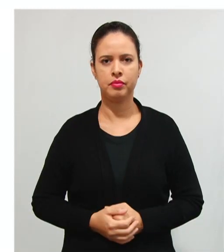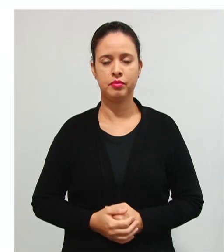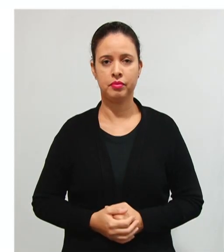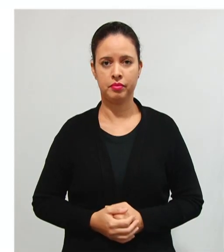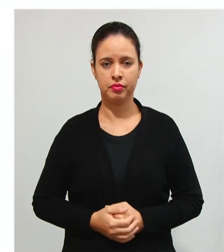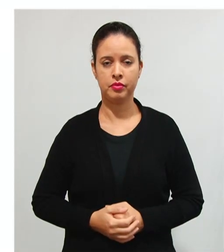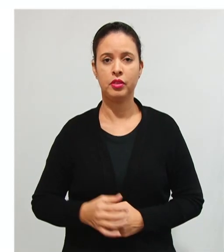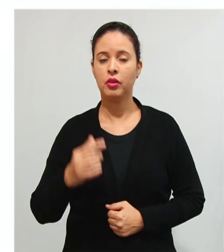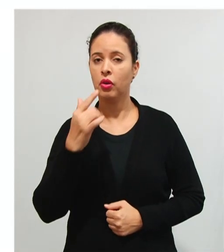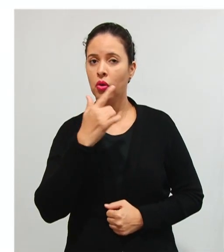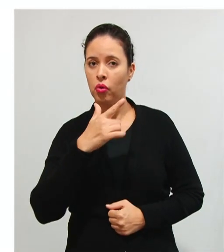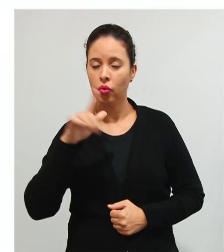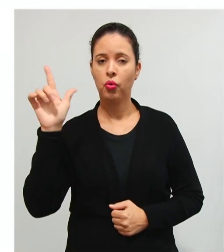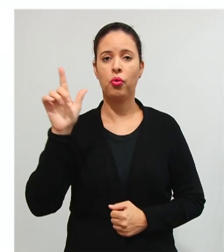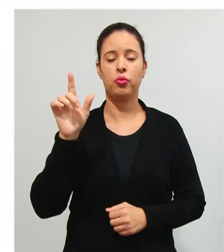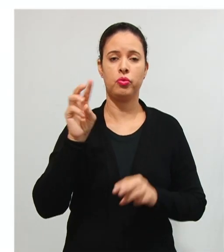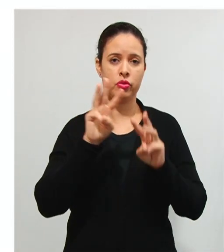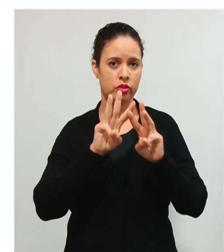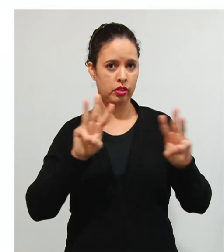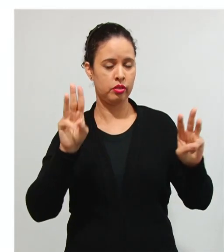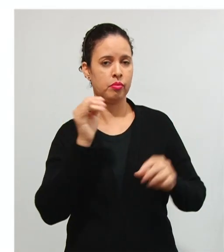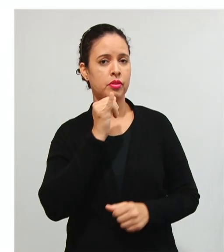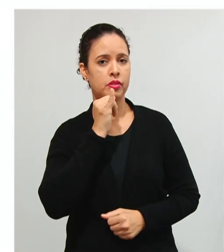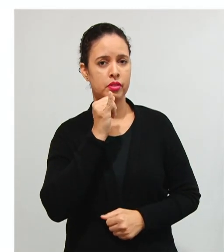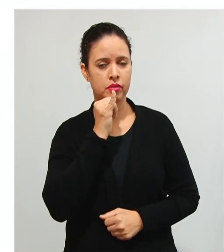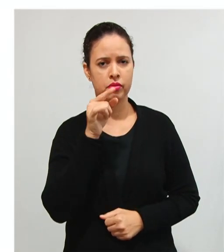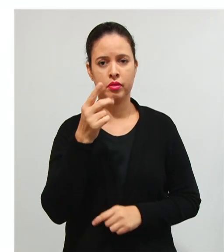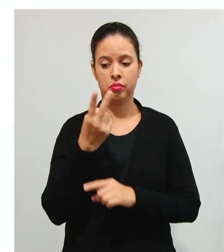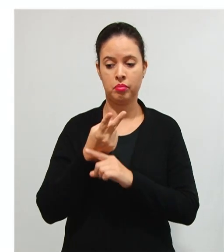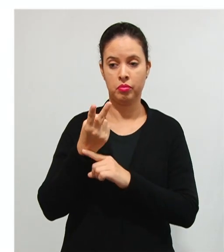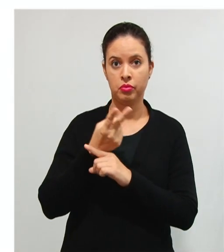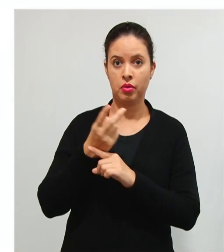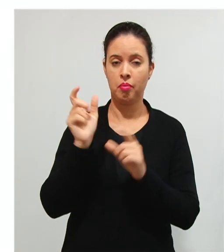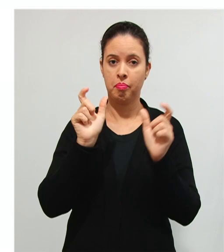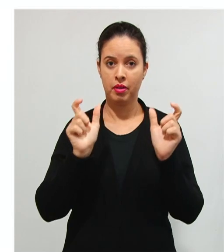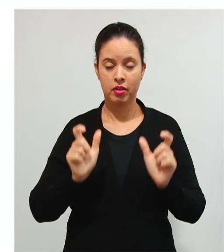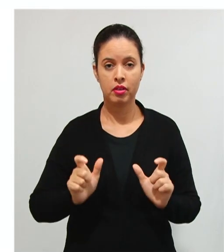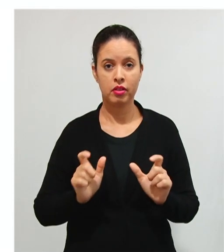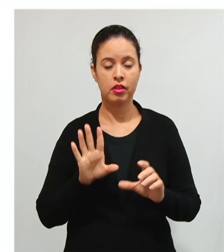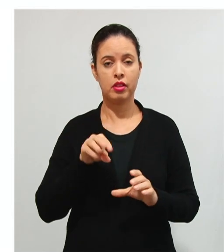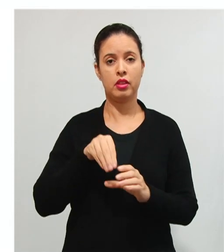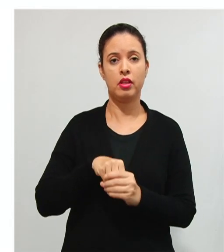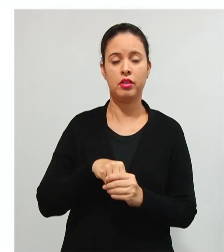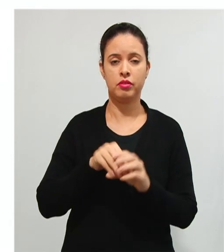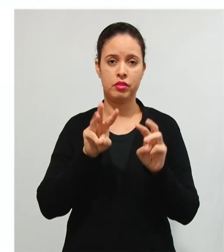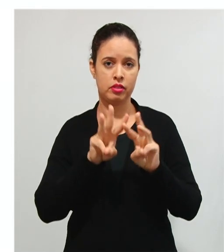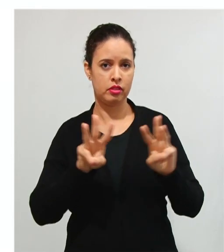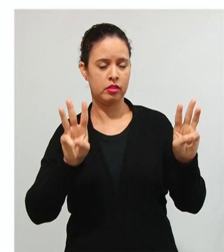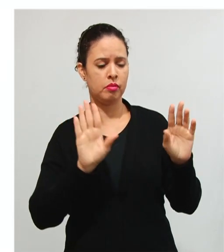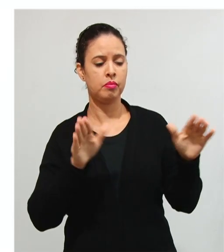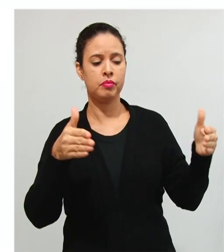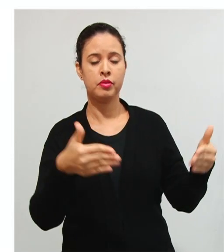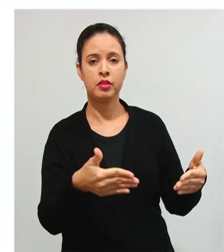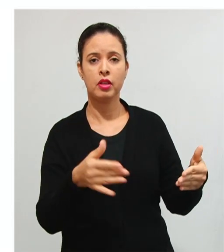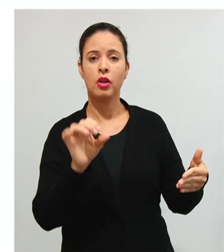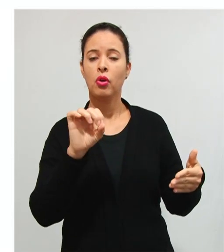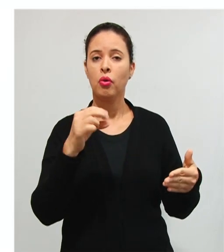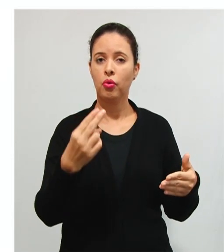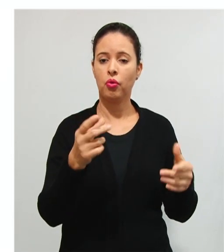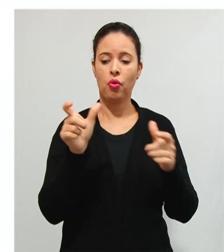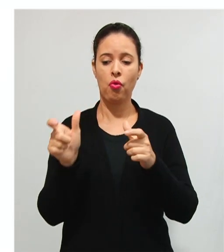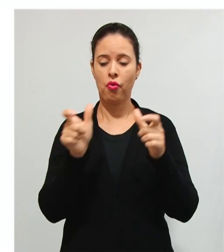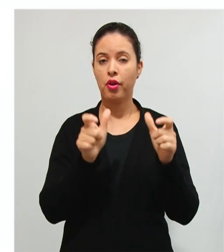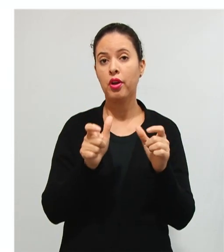Outros operadores, como site, por exemplo, permite que você busque termos dentro de sites específicos ou domínios